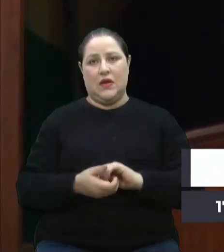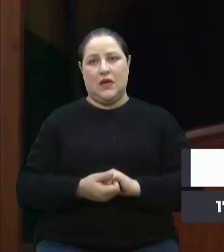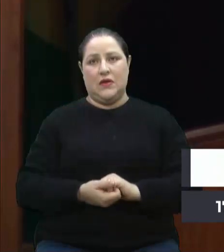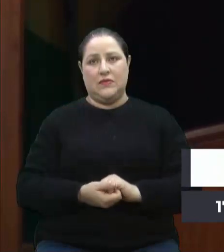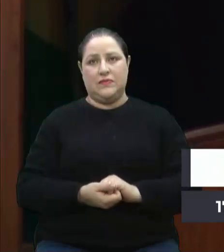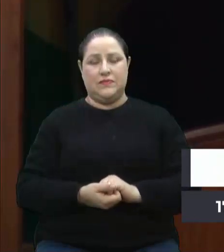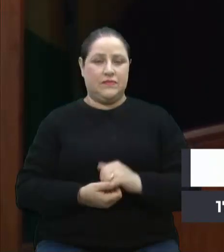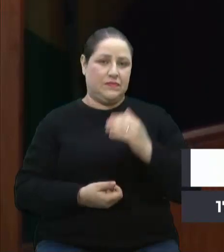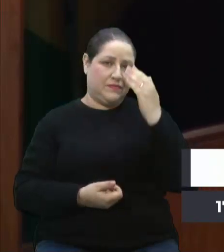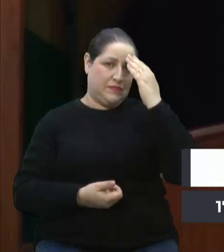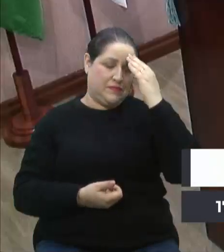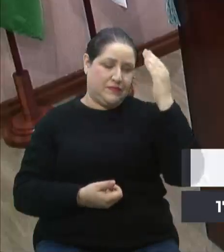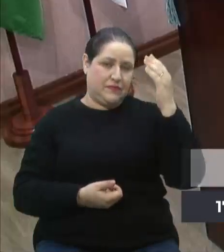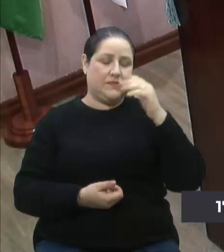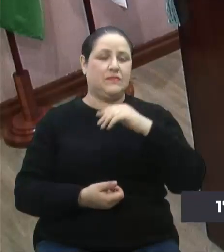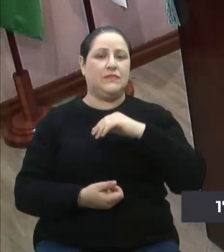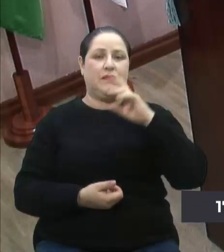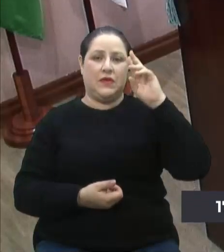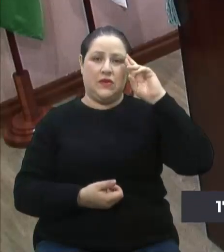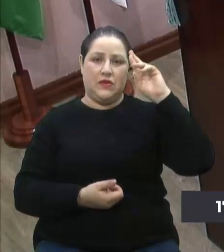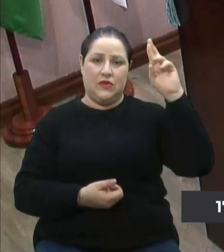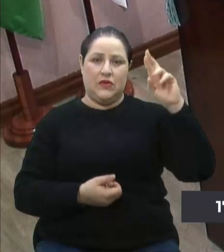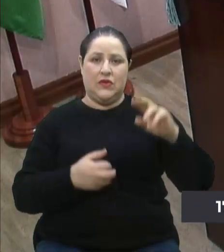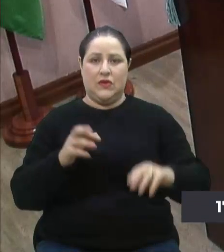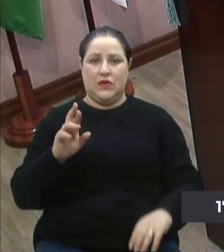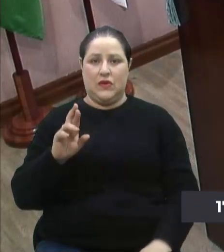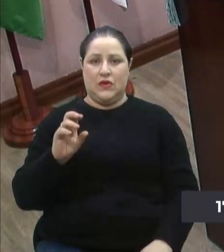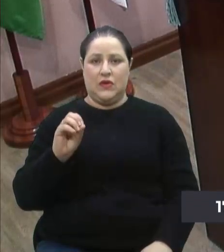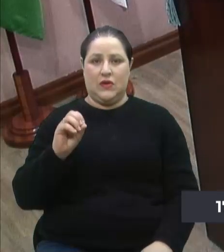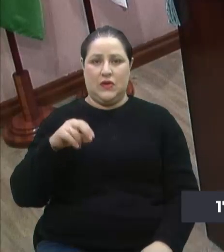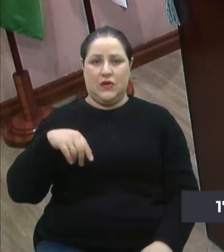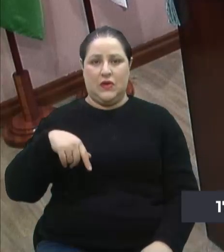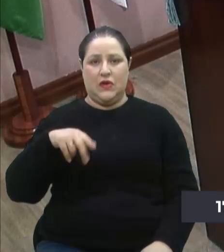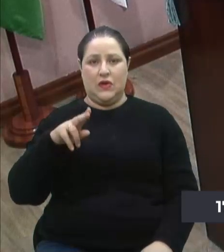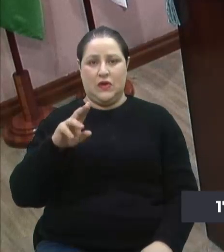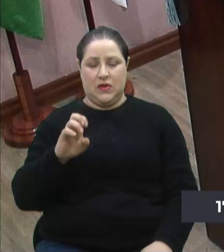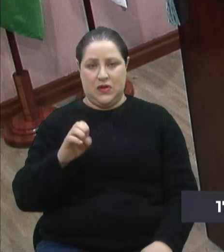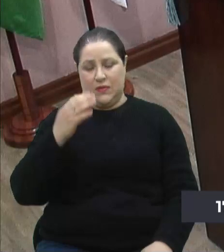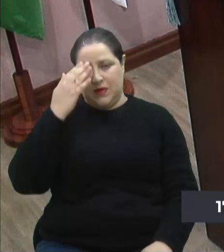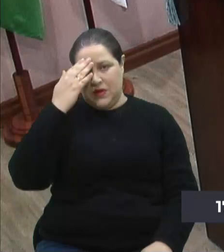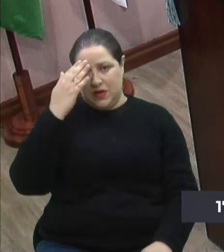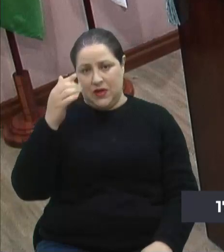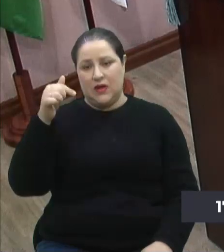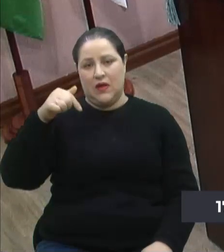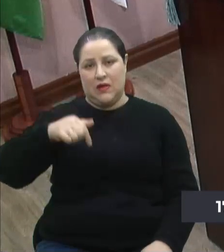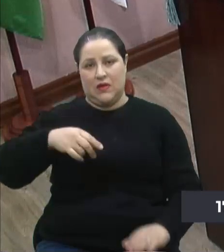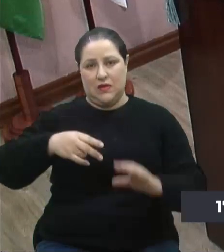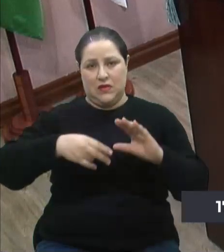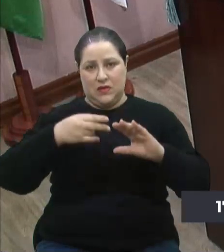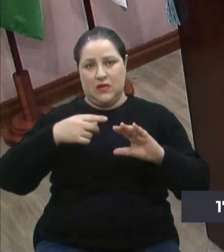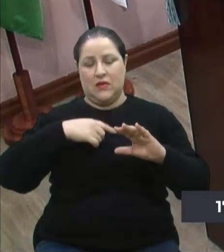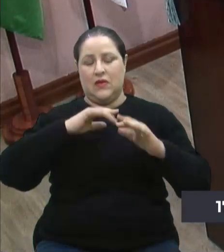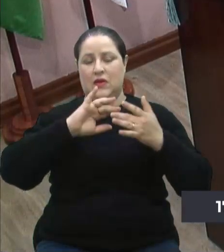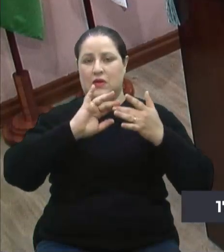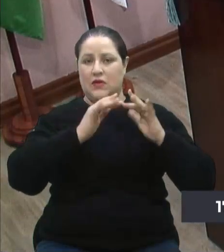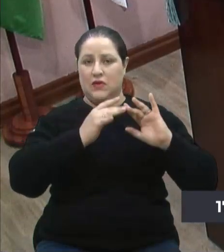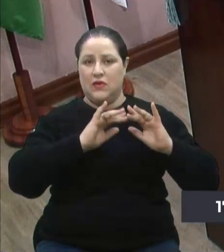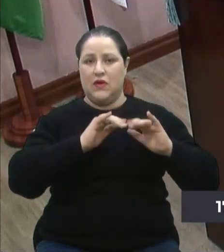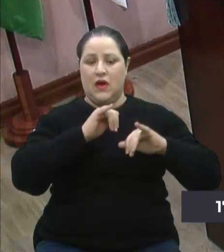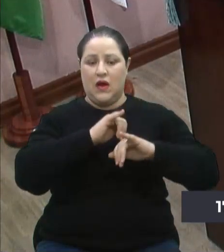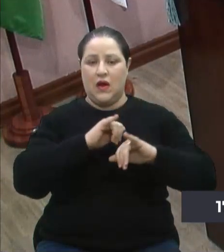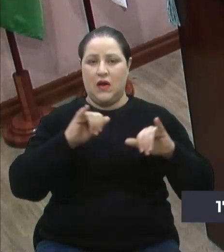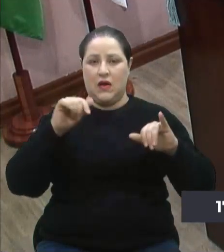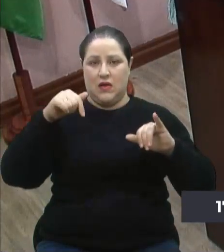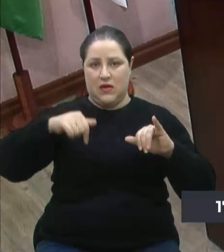Obrigada diretora rock muito obrigada a casa está articulando aqui uma campanha interna